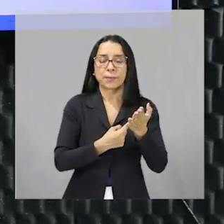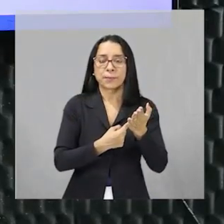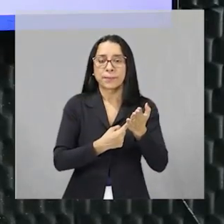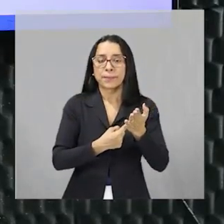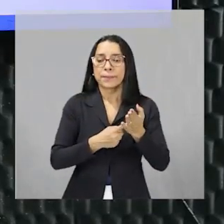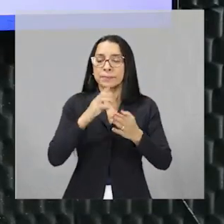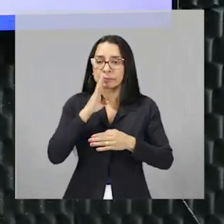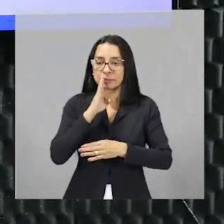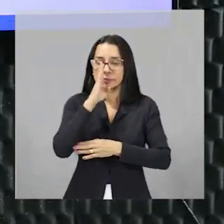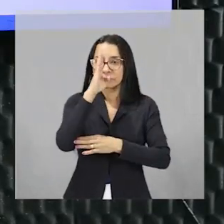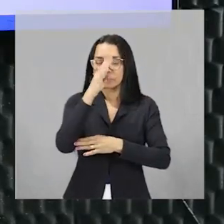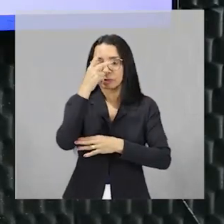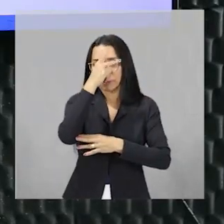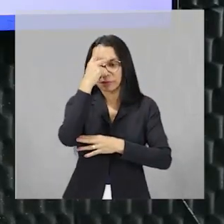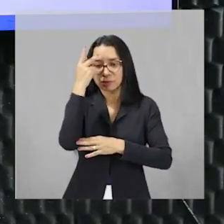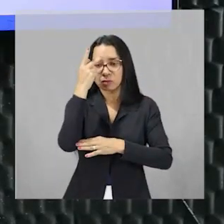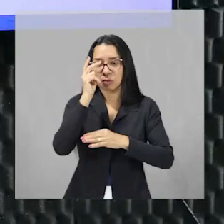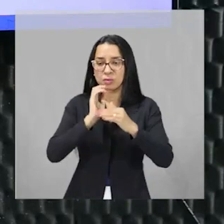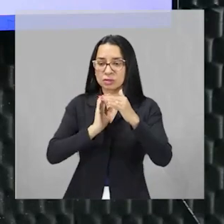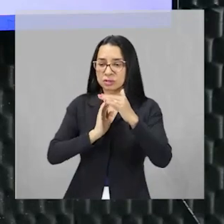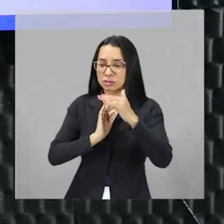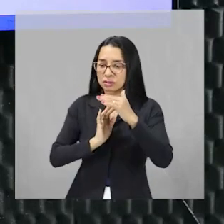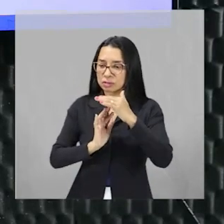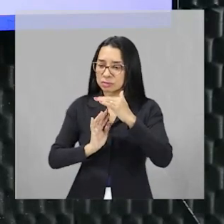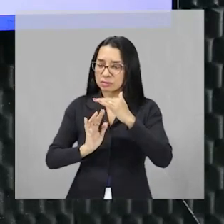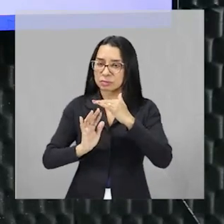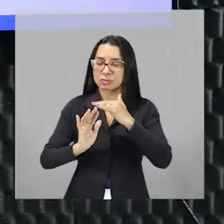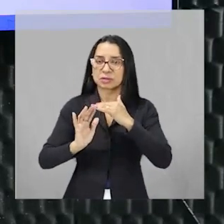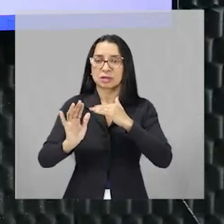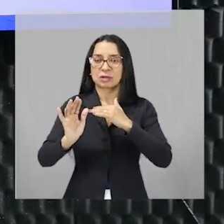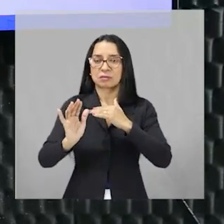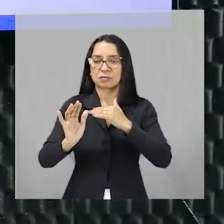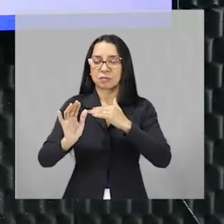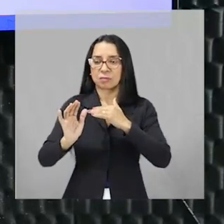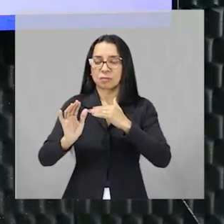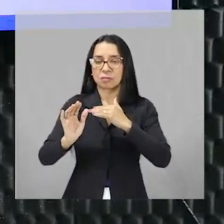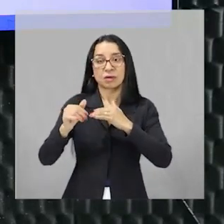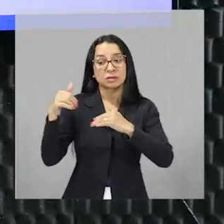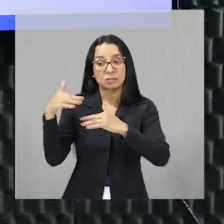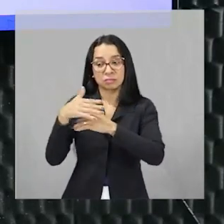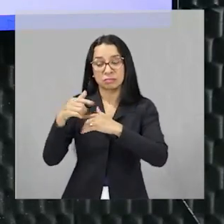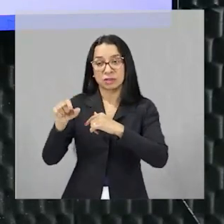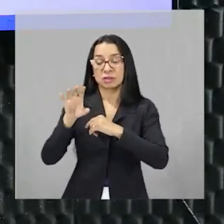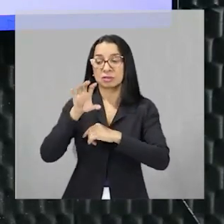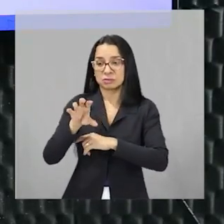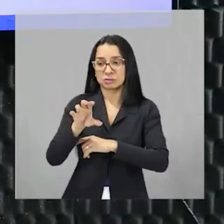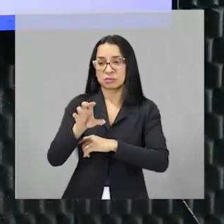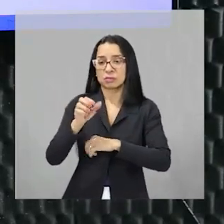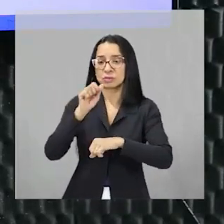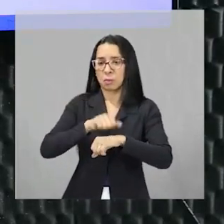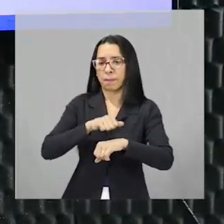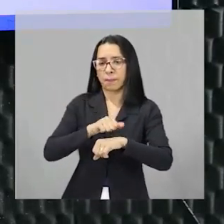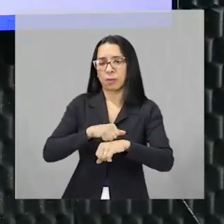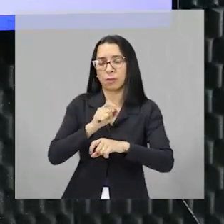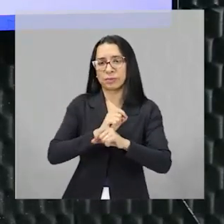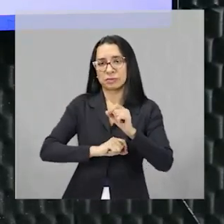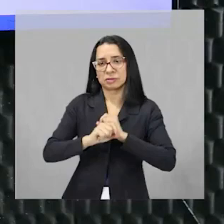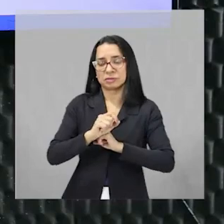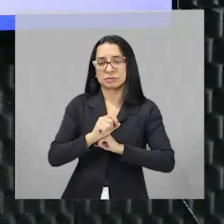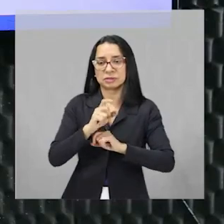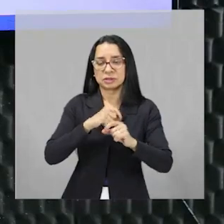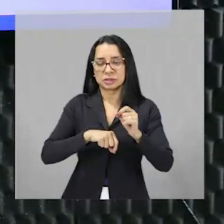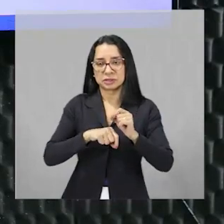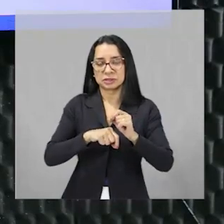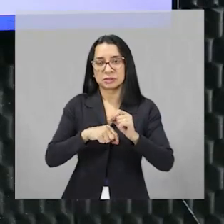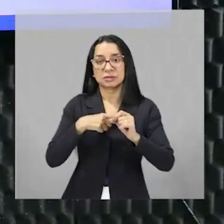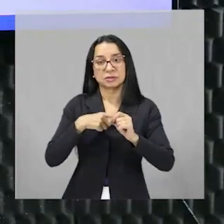para esses grandes centros, buscando melhor condição de vida, muitas vezes chegavam lá e não tinham áreas para ocupar. para morar. E acabavam